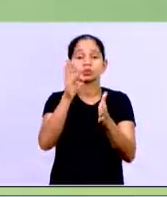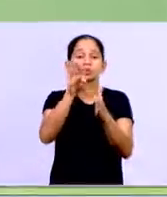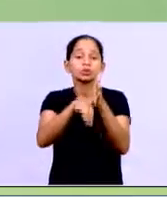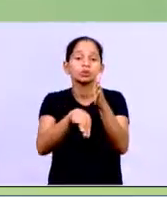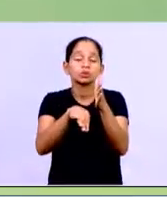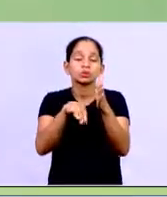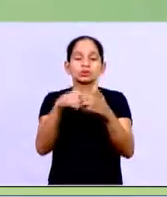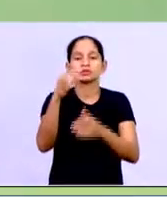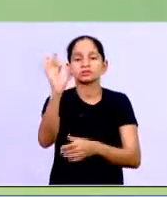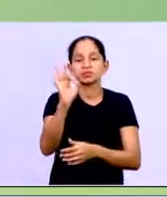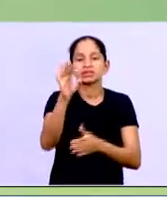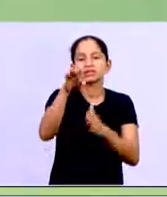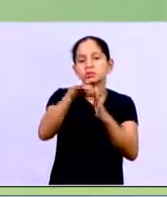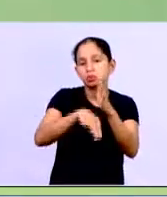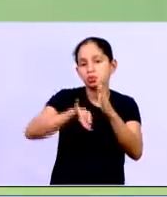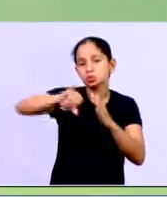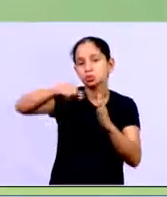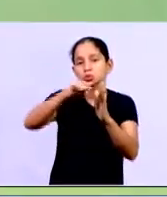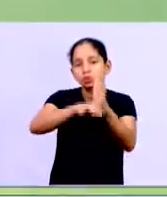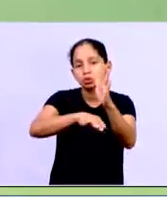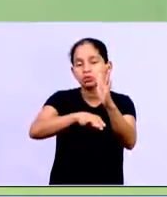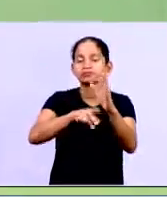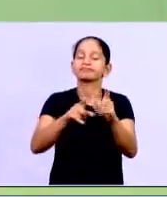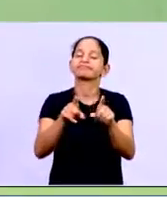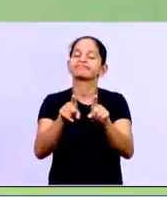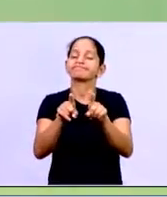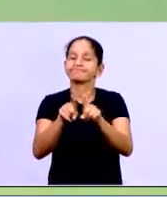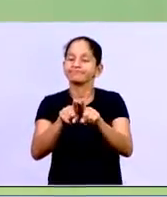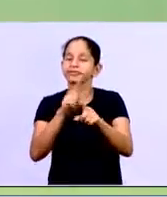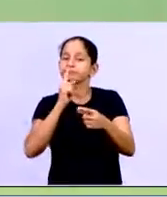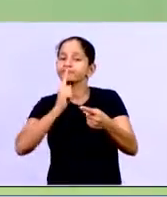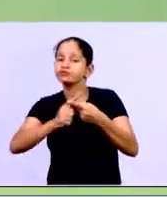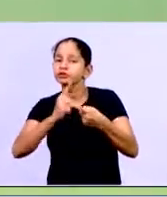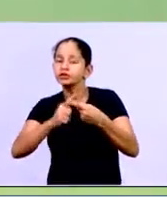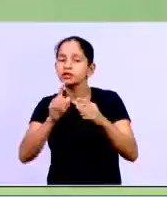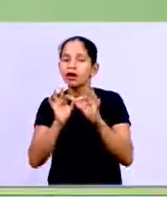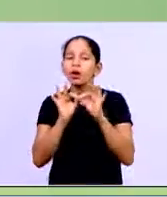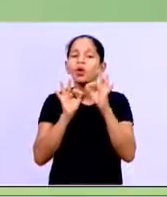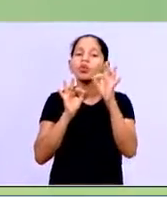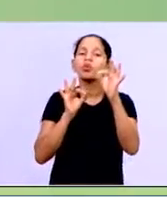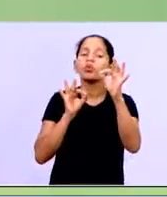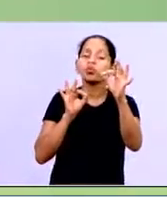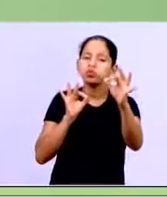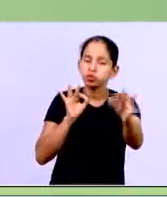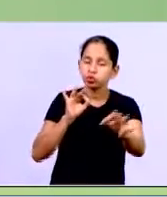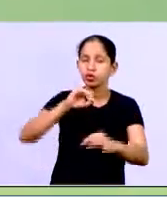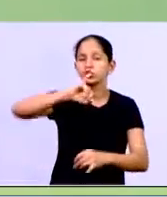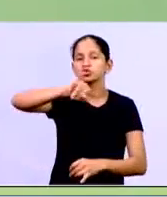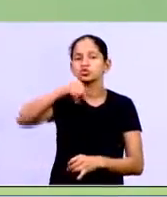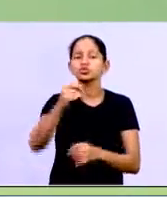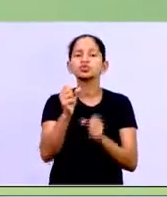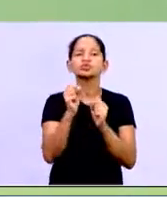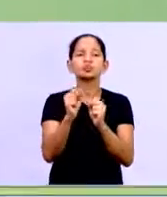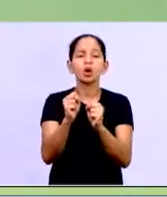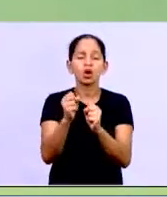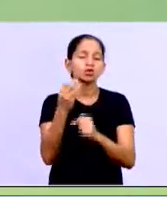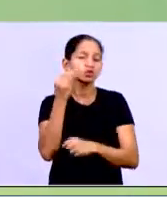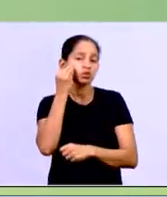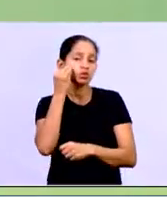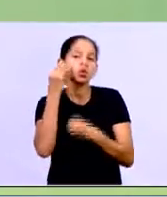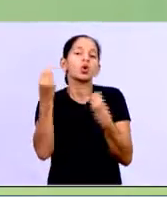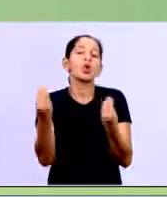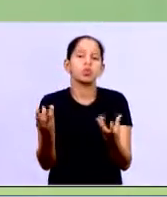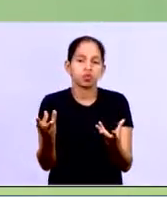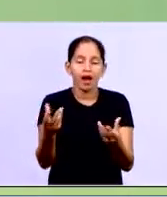dívida durante esse tempo? Identificar por que os juros a longo prazo podem se onerar o devedor. E ainda,